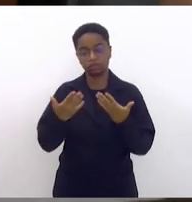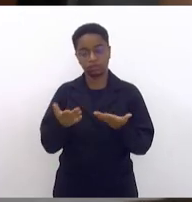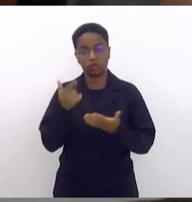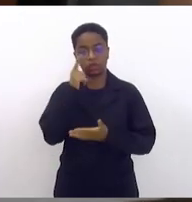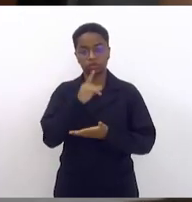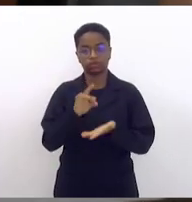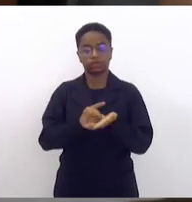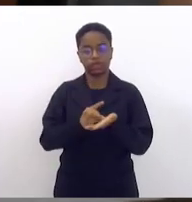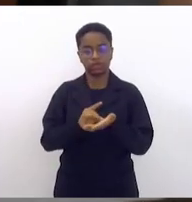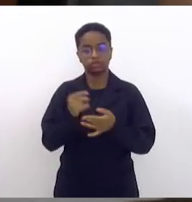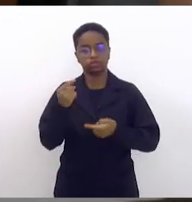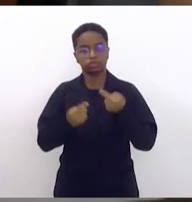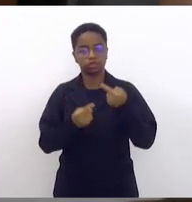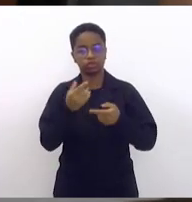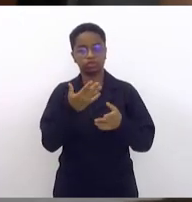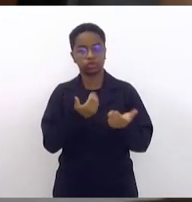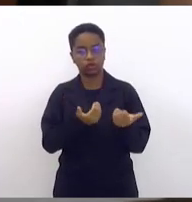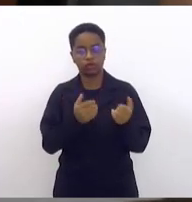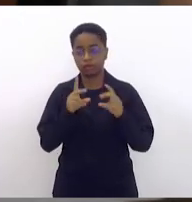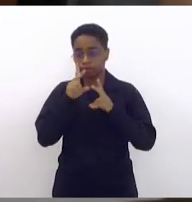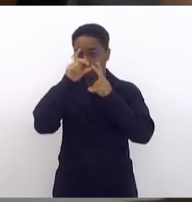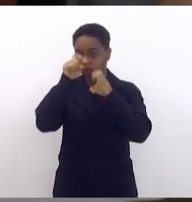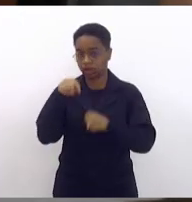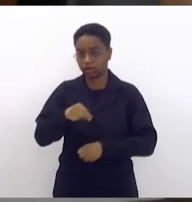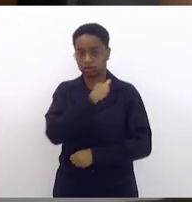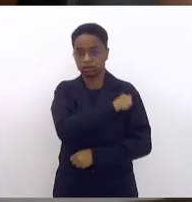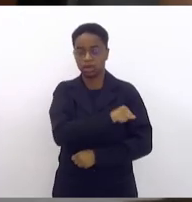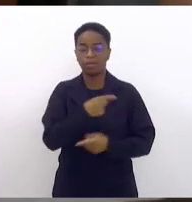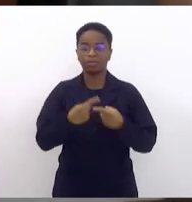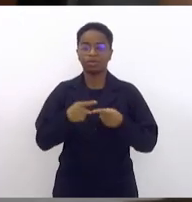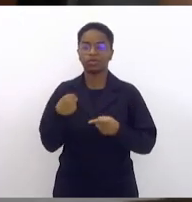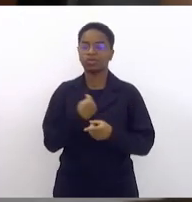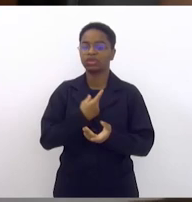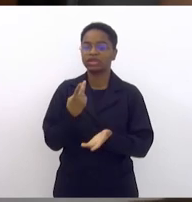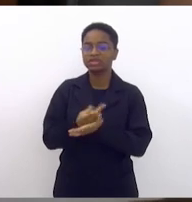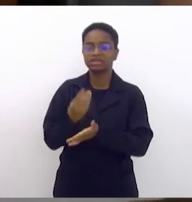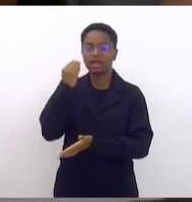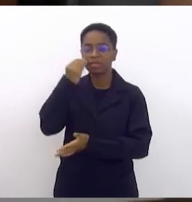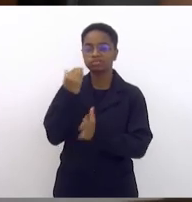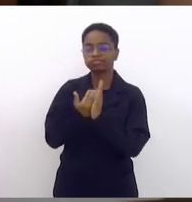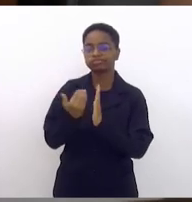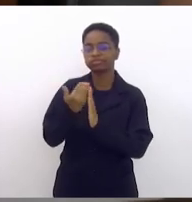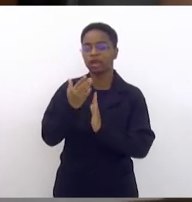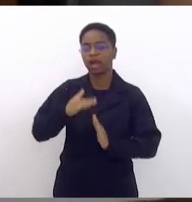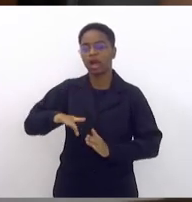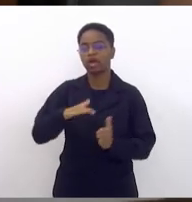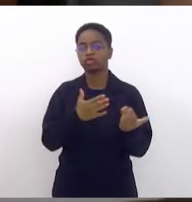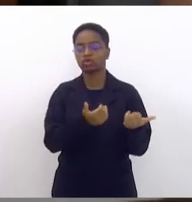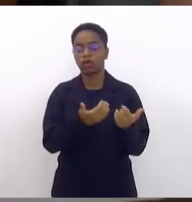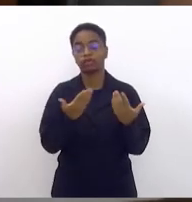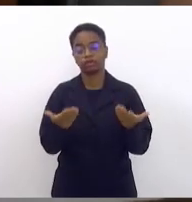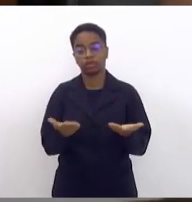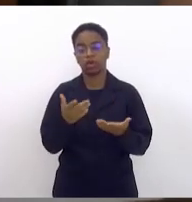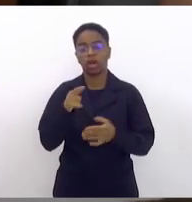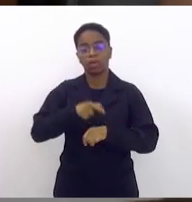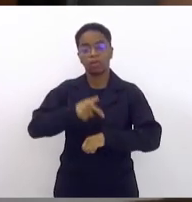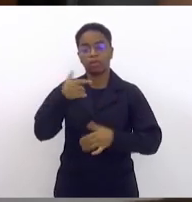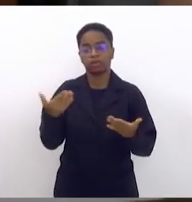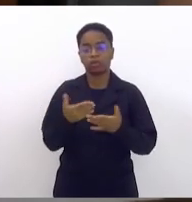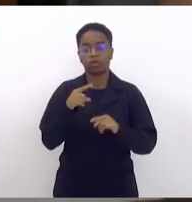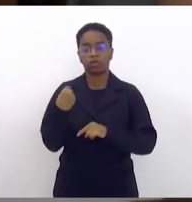política de juventude muito forte no nosso estado o rio sempre foi Vanguarda na política de juventude então é o momento de Reconstruir esse